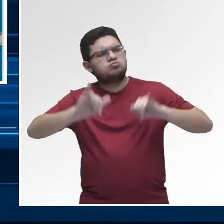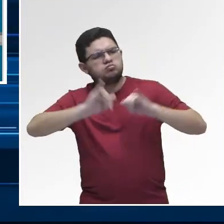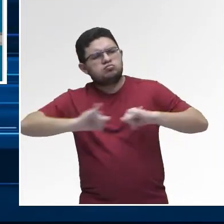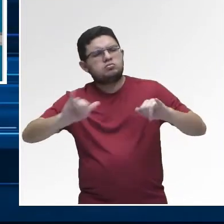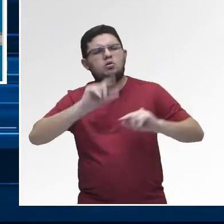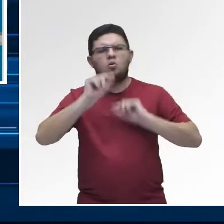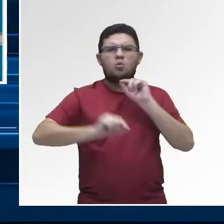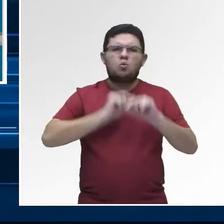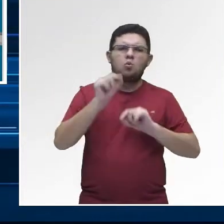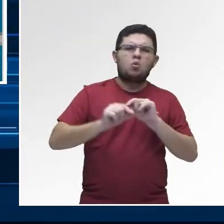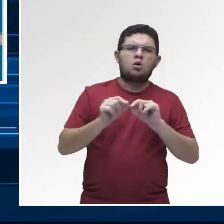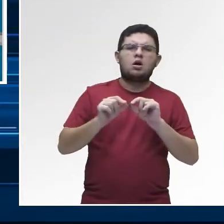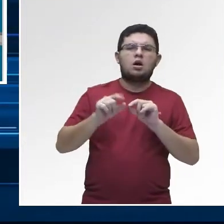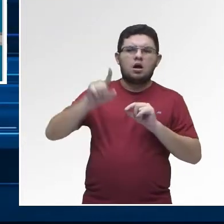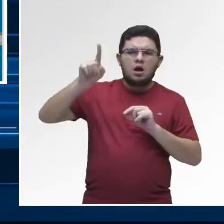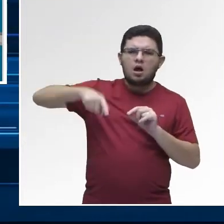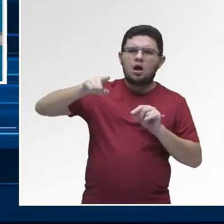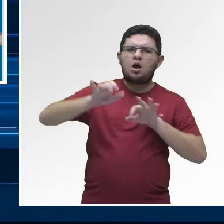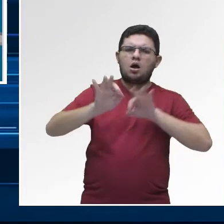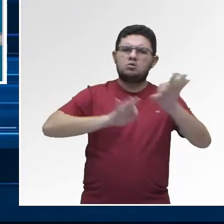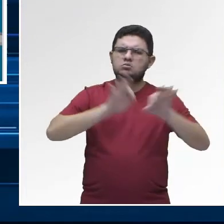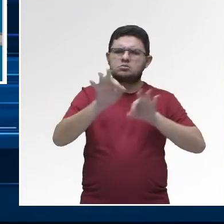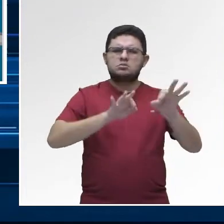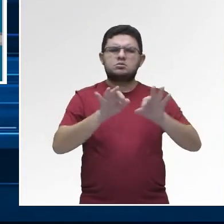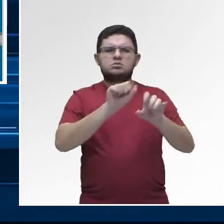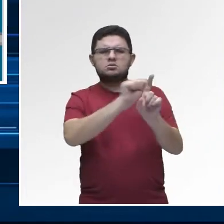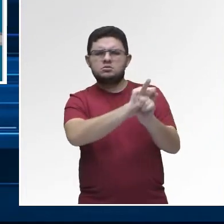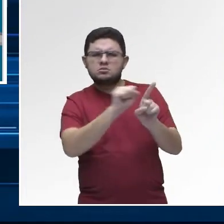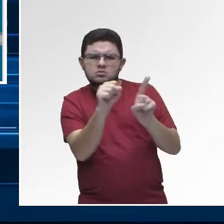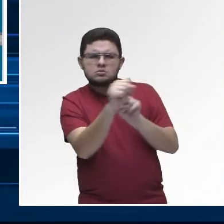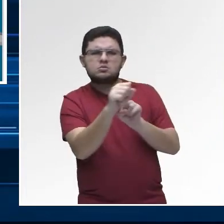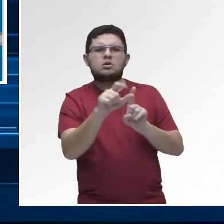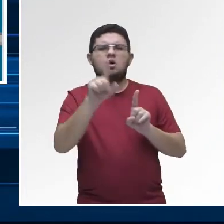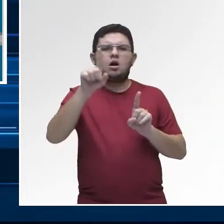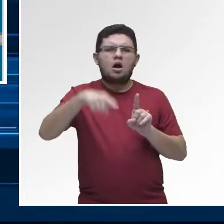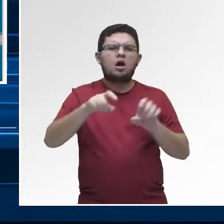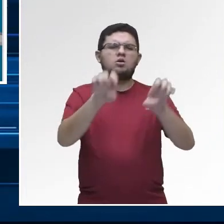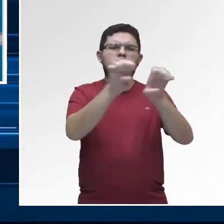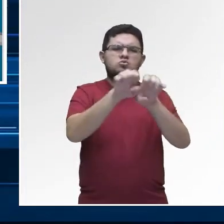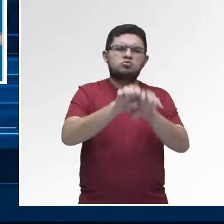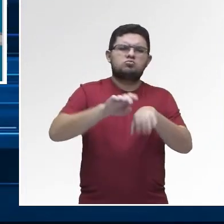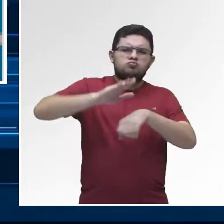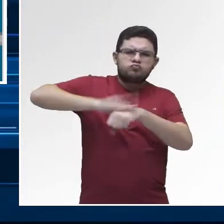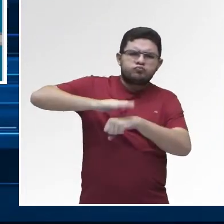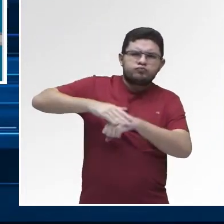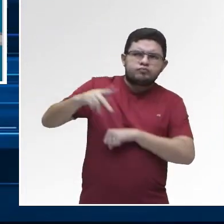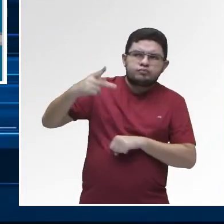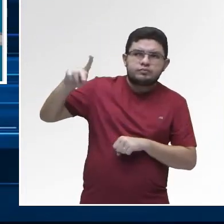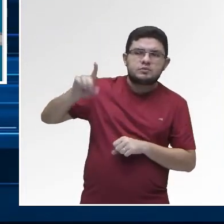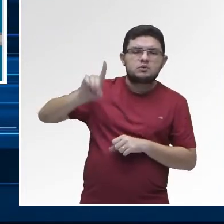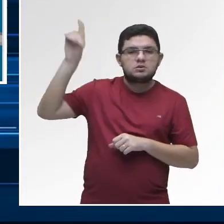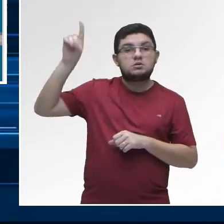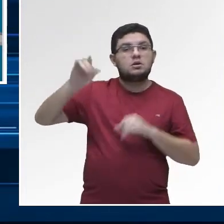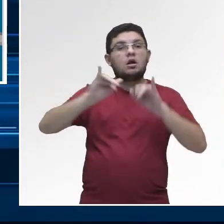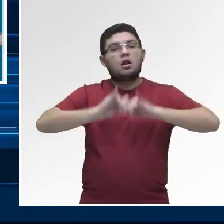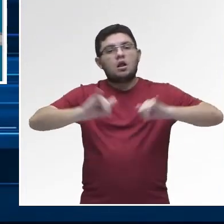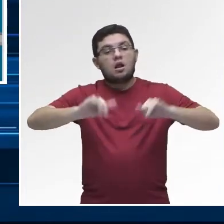padres, os bispos, diziam isso, ensinavam isso para as pessoas, e as pessoas